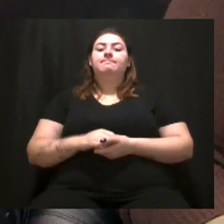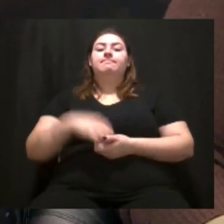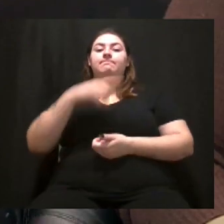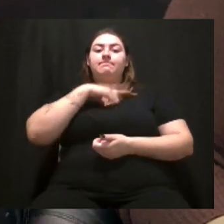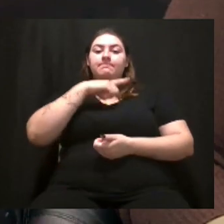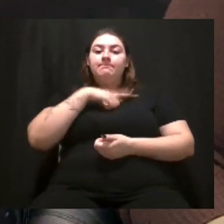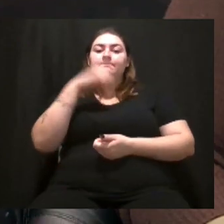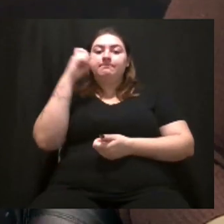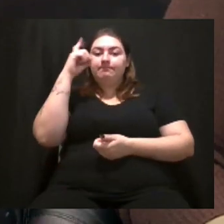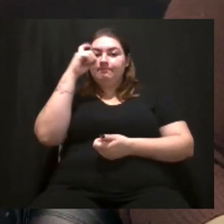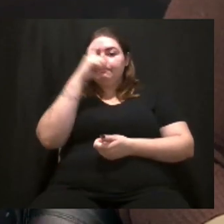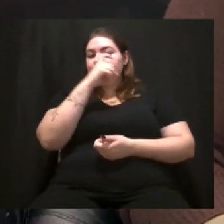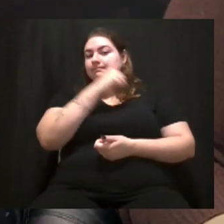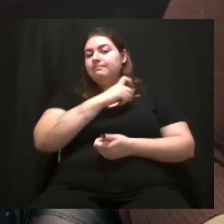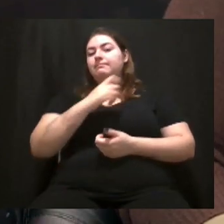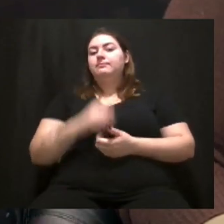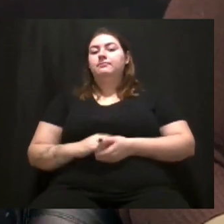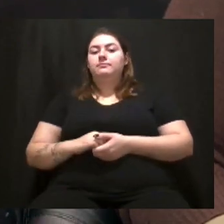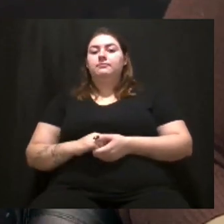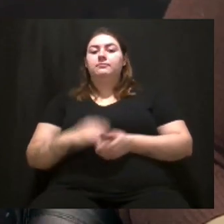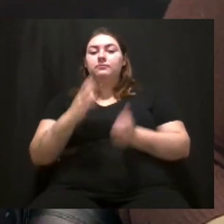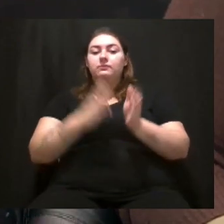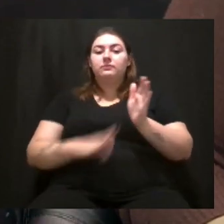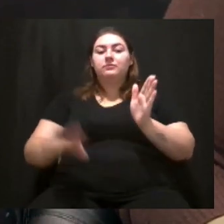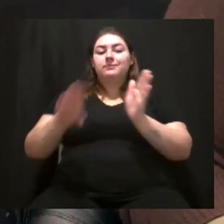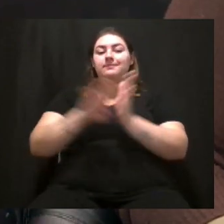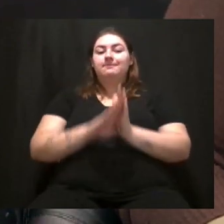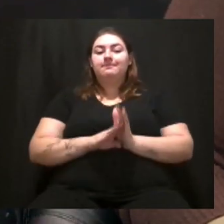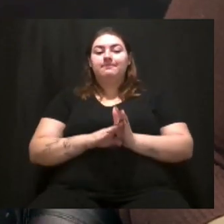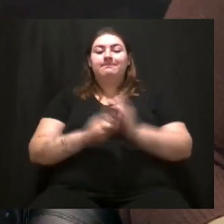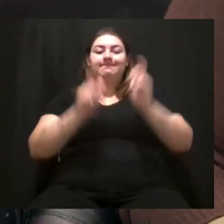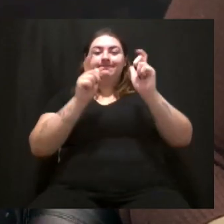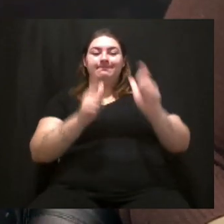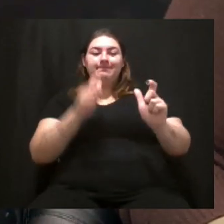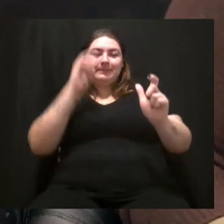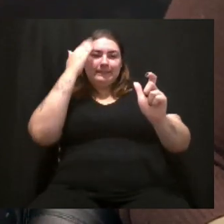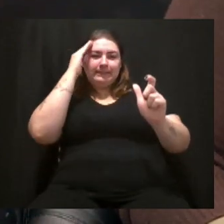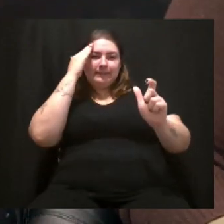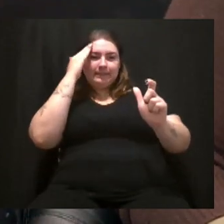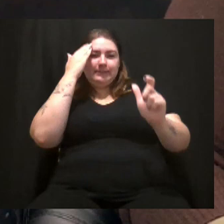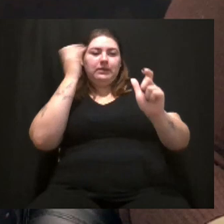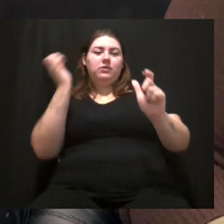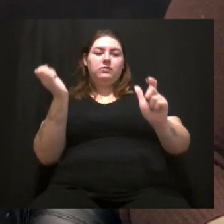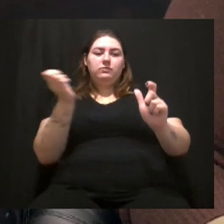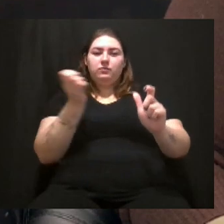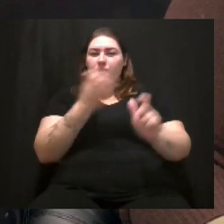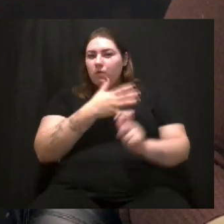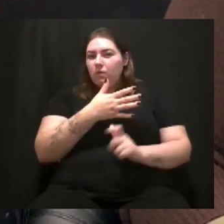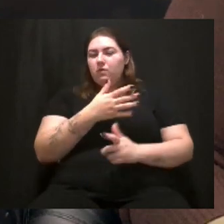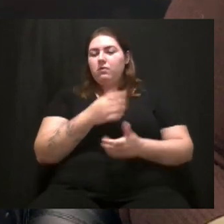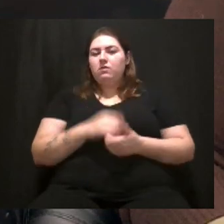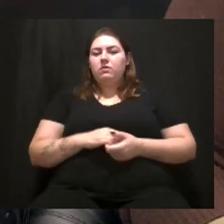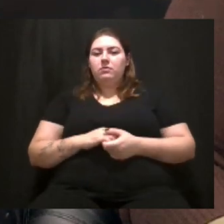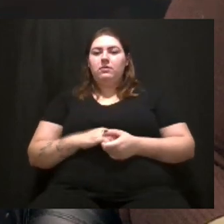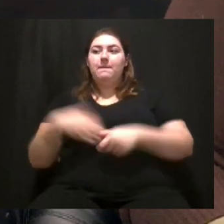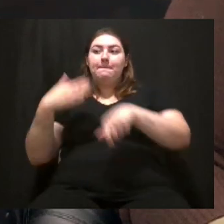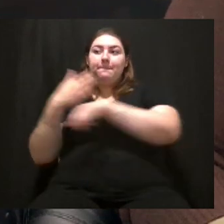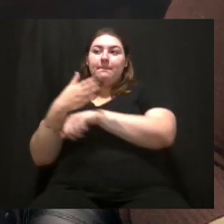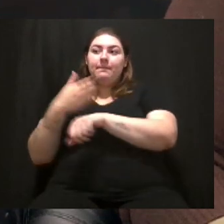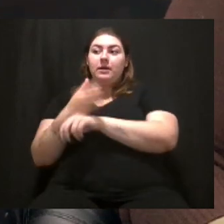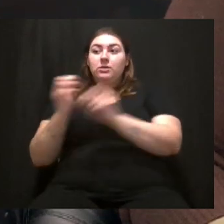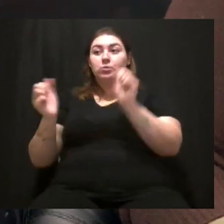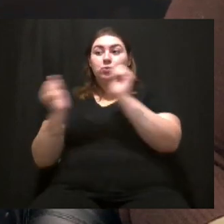de chegar, entender que aquele é o novo espaço dela, que não vai ficar o tempo todo mais com a família ou com o cuidador que